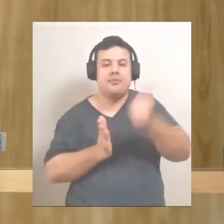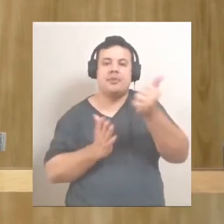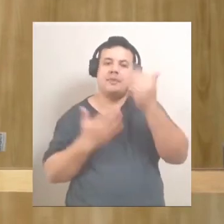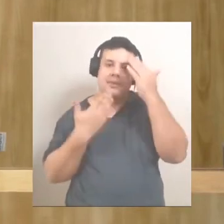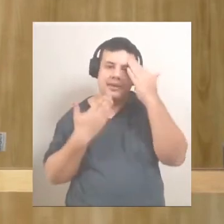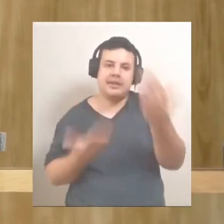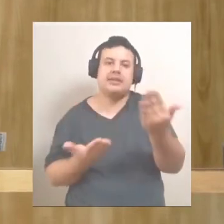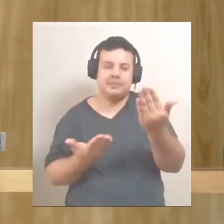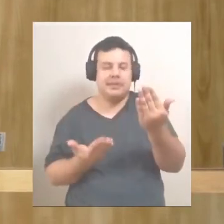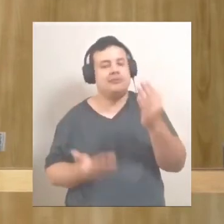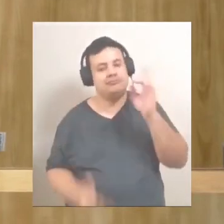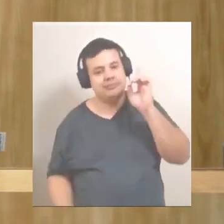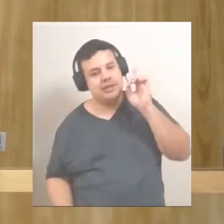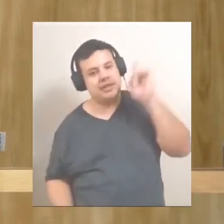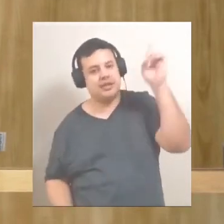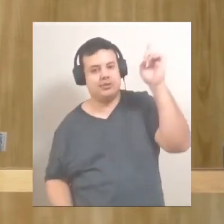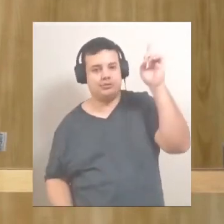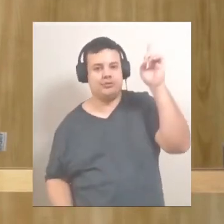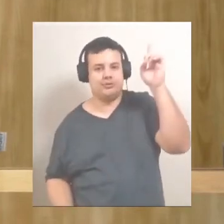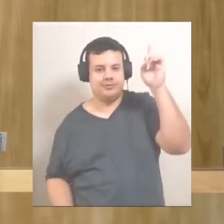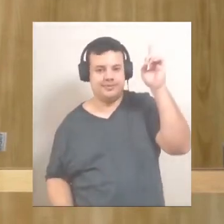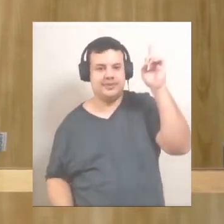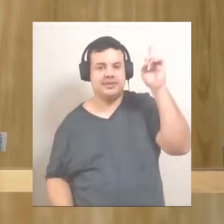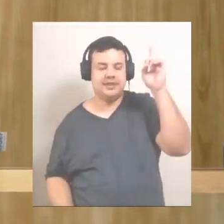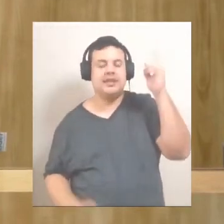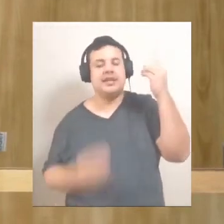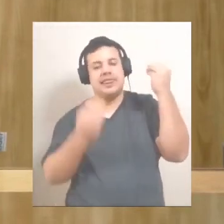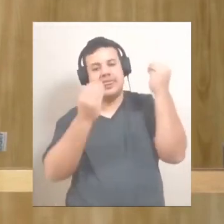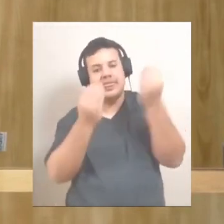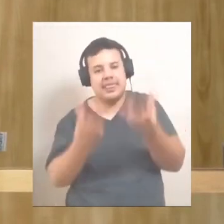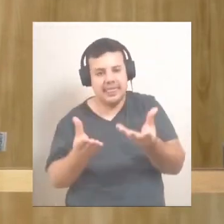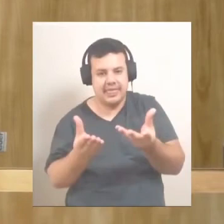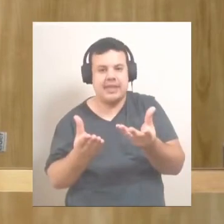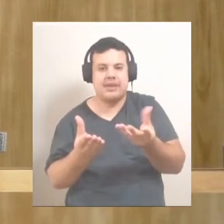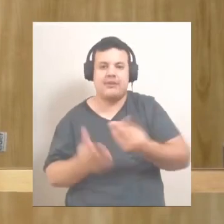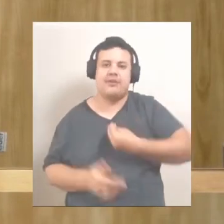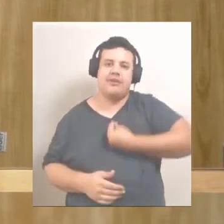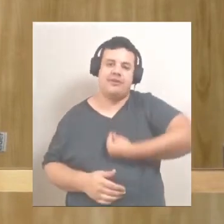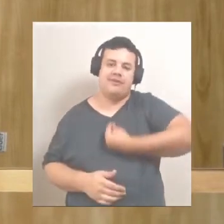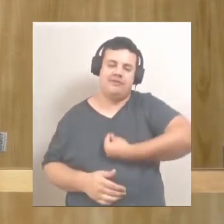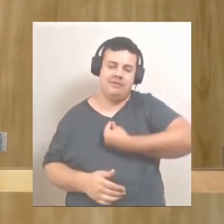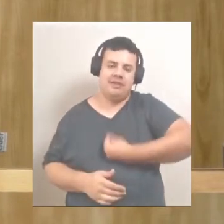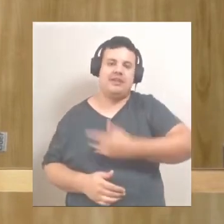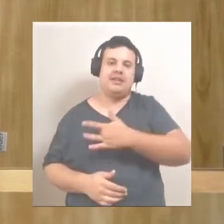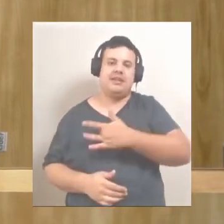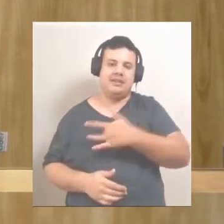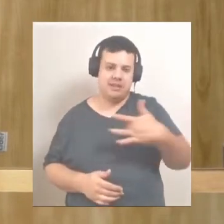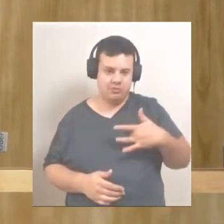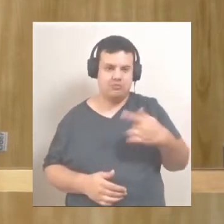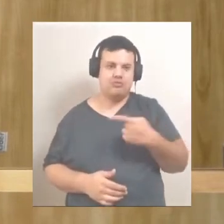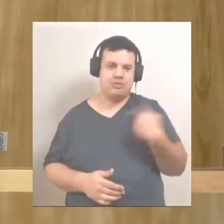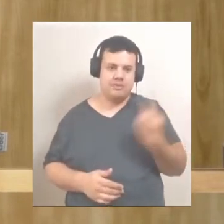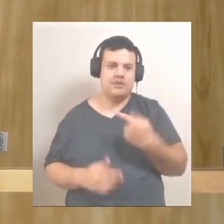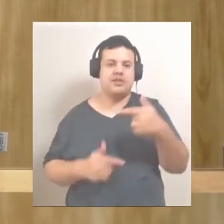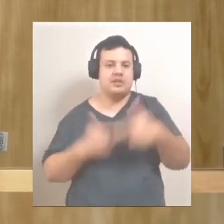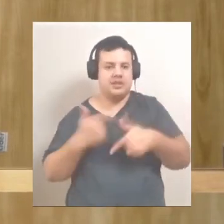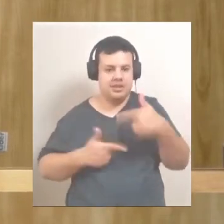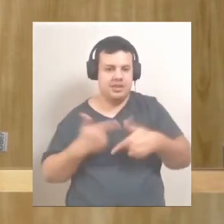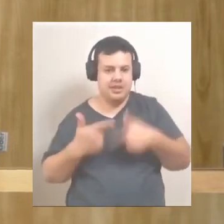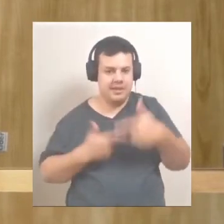Deus, que tem nos dado vida e saúde para cumprir a missão que ele deposita em cada um de